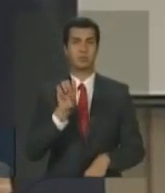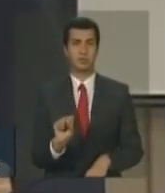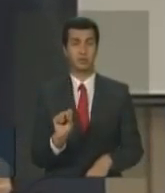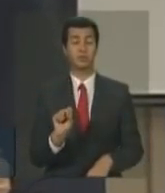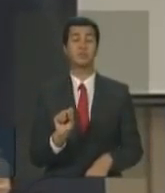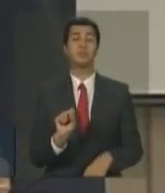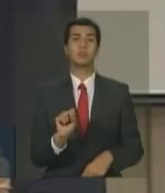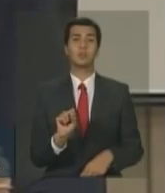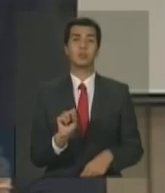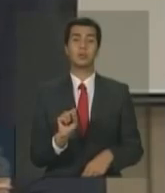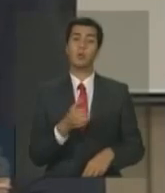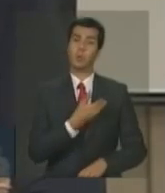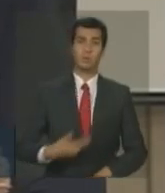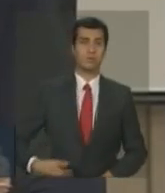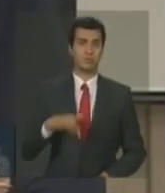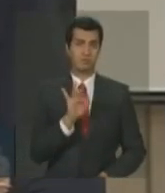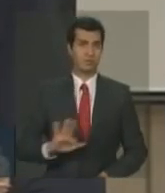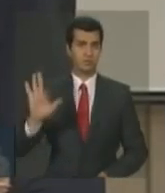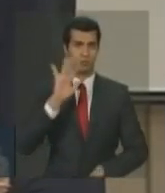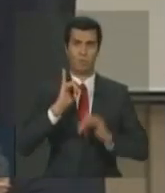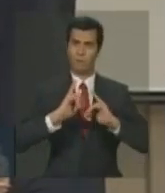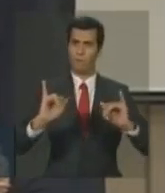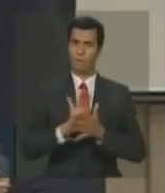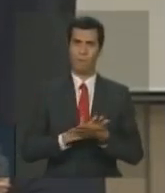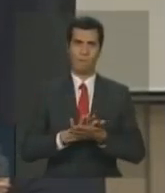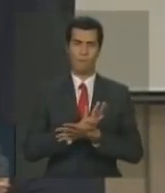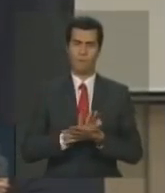ainda. Os dados do relatório,